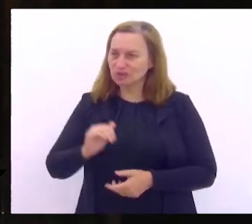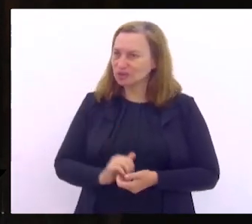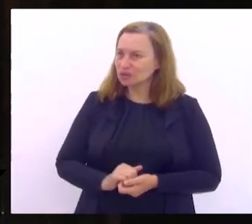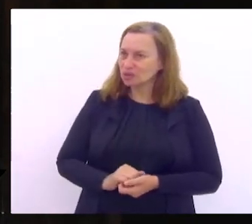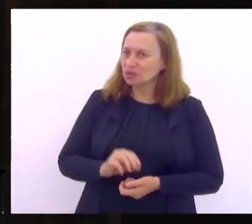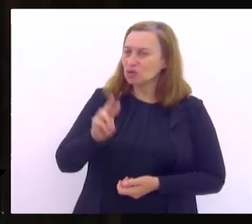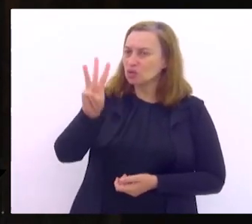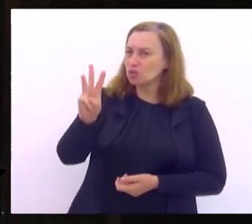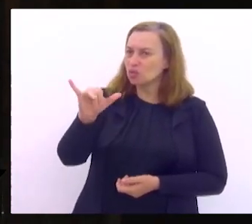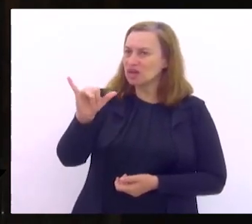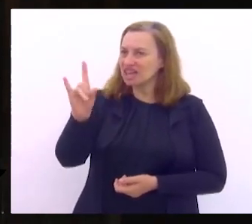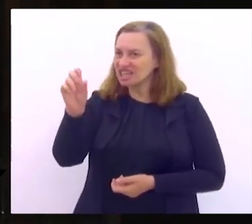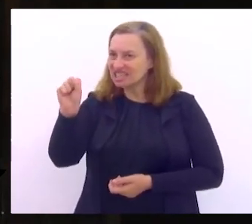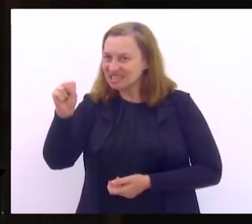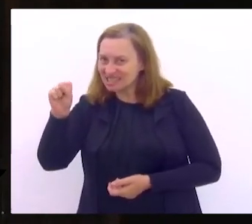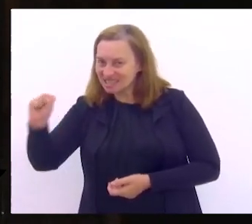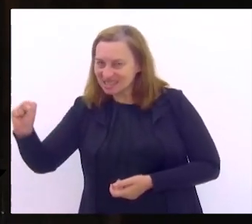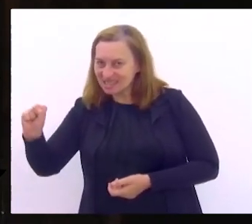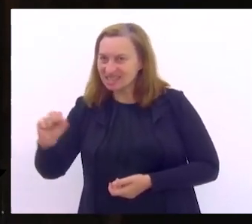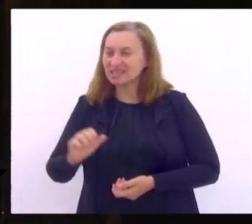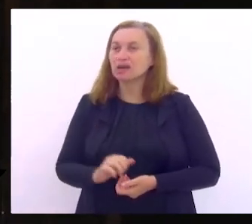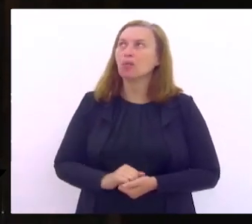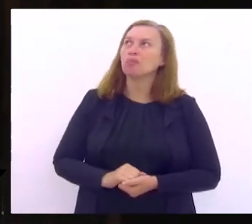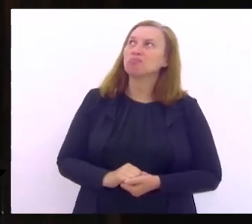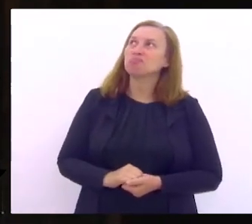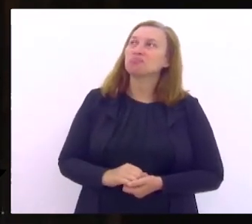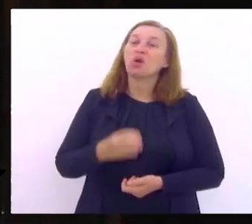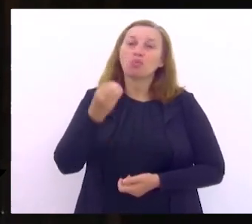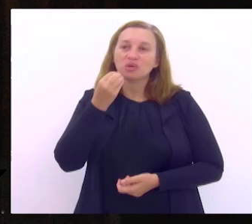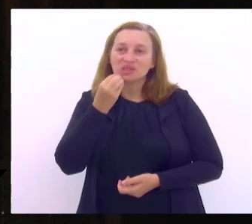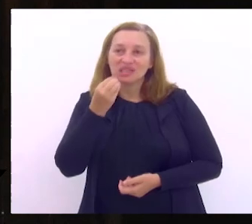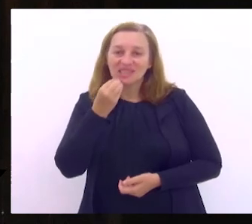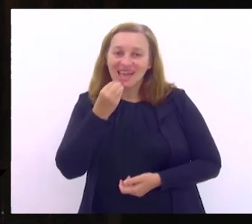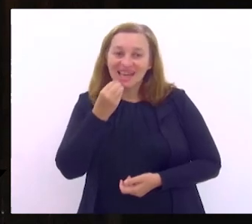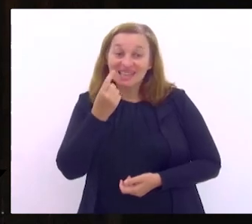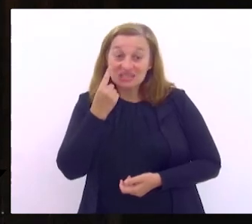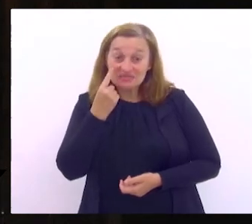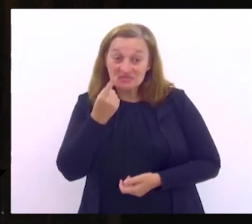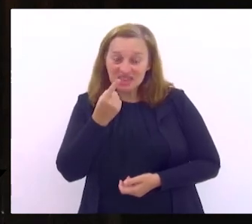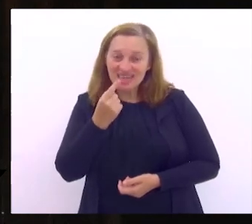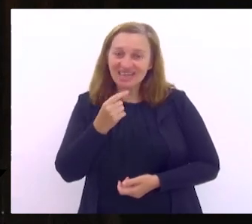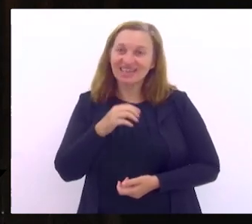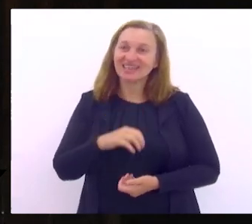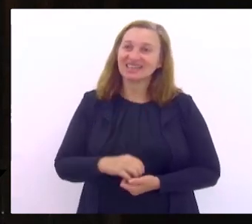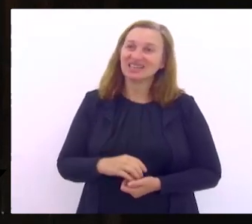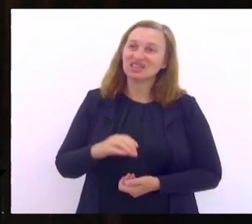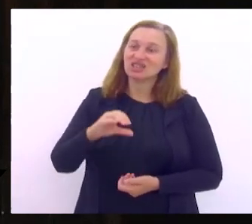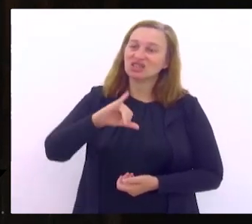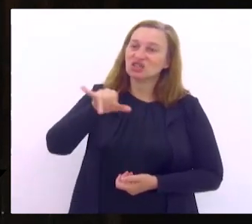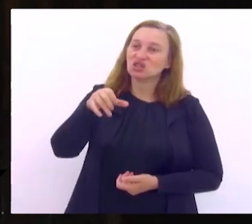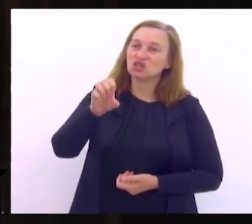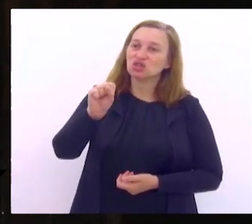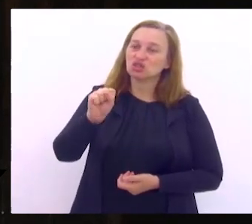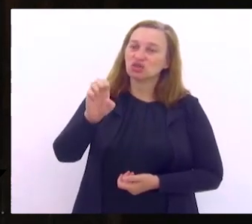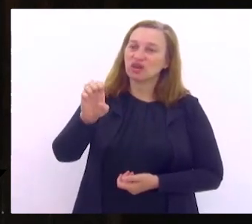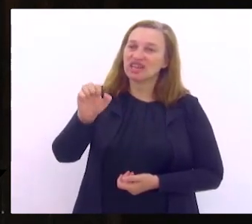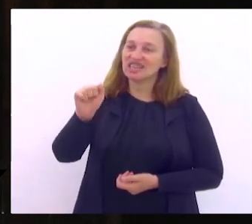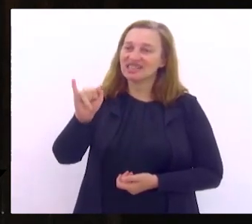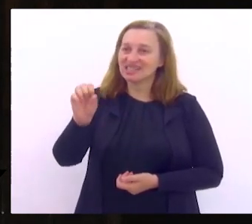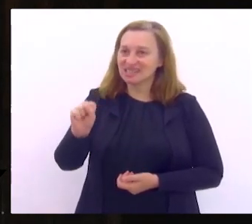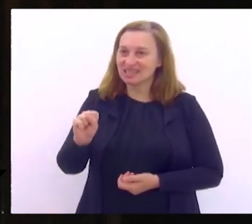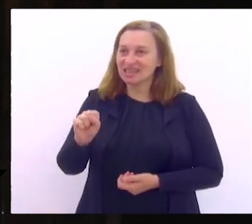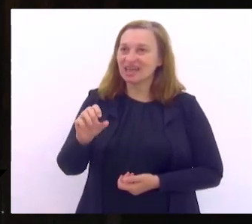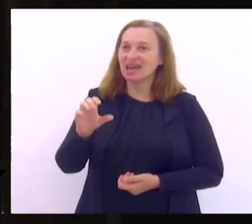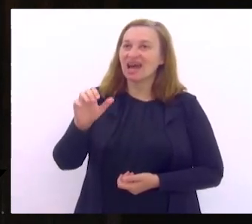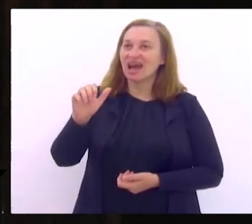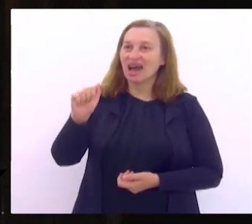Ulisses Laurindo, tive o privilégio de ver Araquém Hipólito da Costa, Joyce Sato, Afonso,